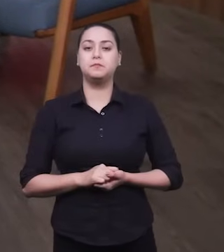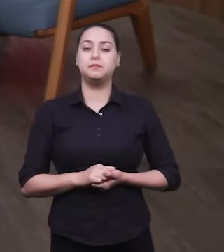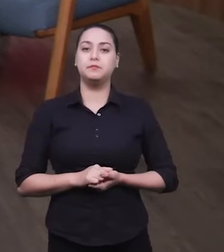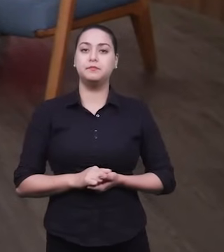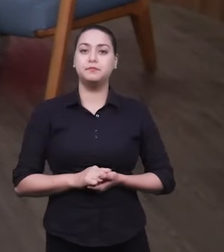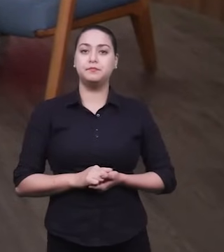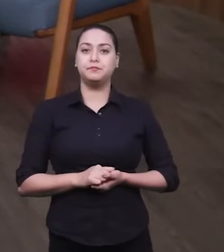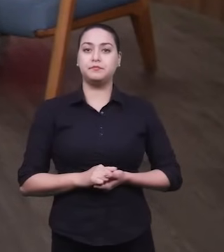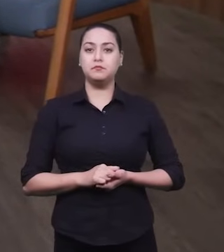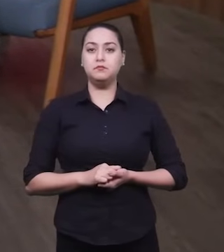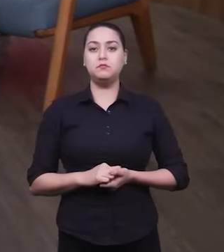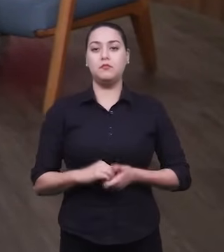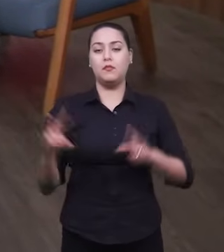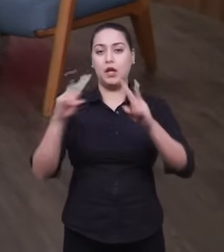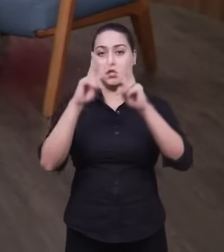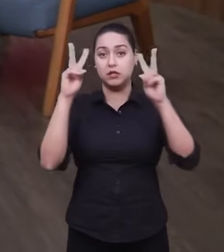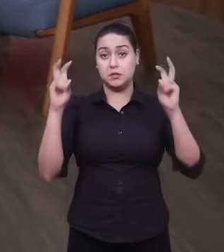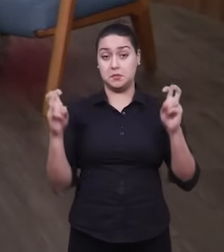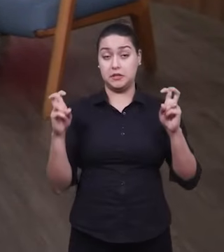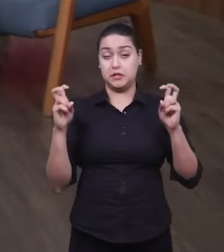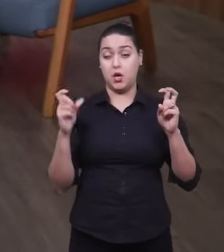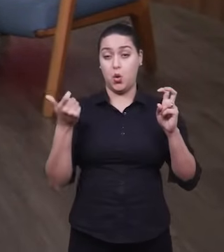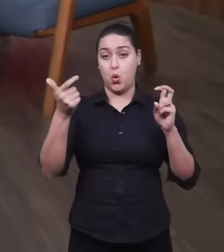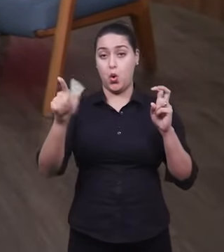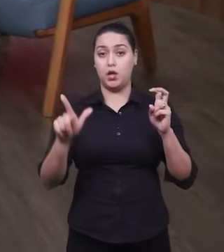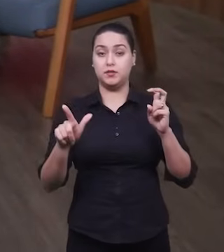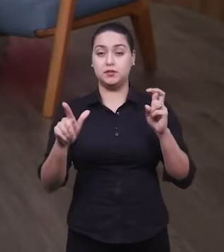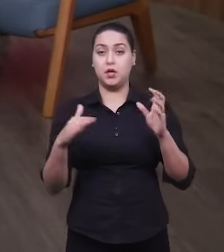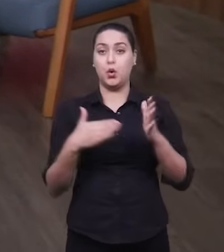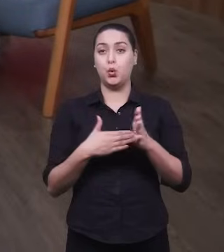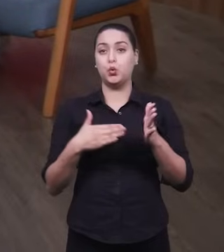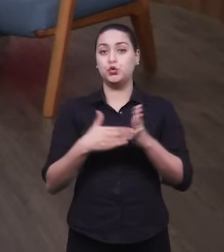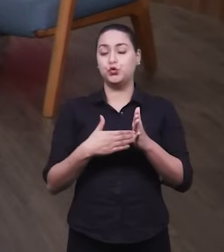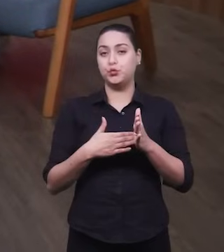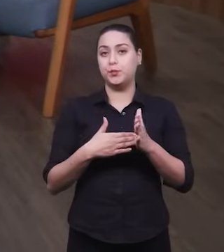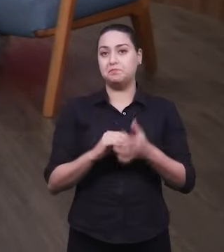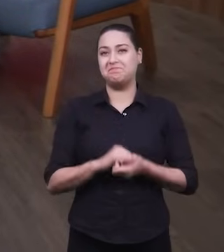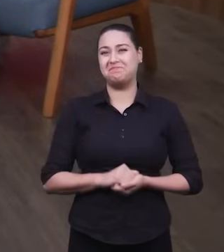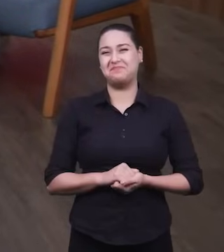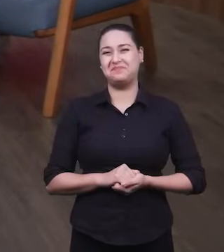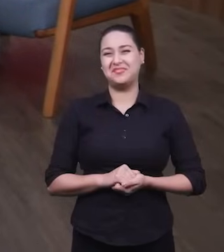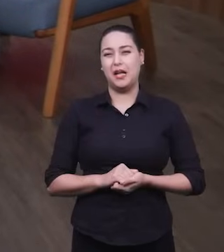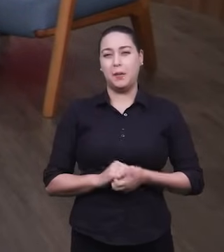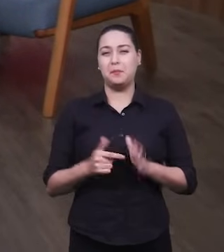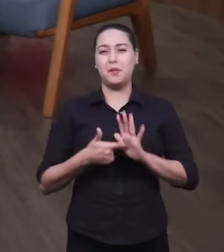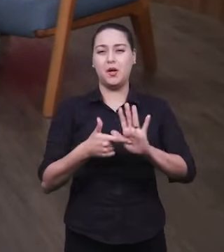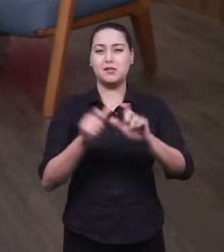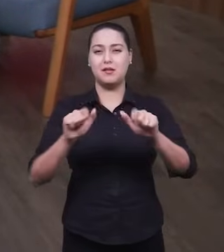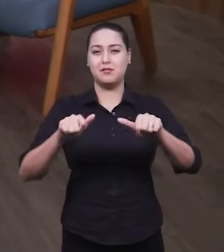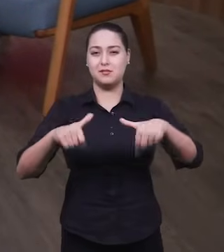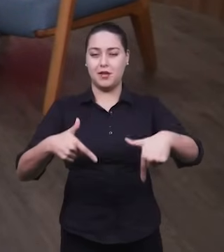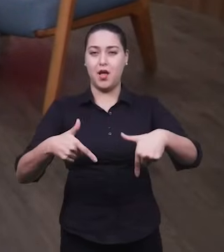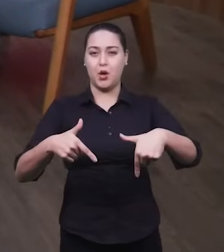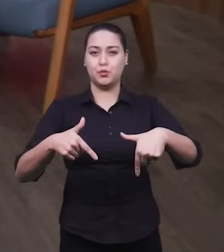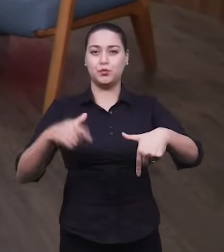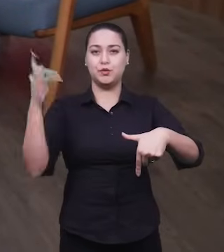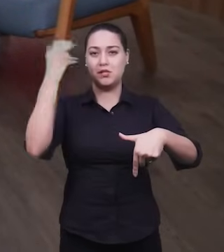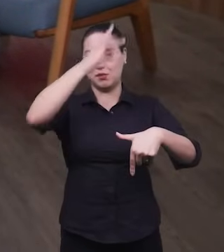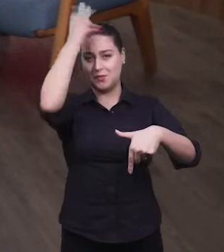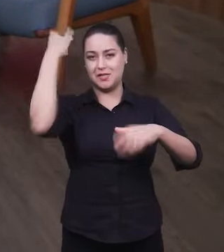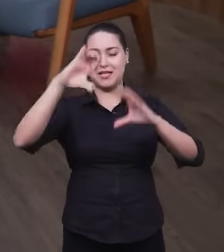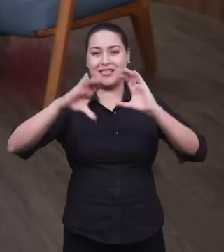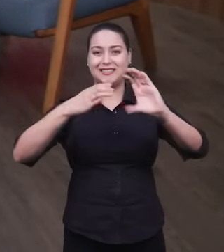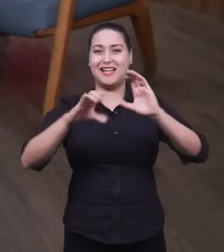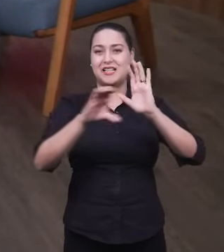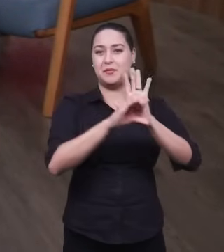ainda uma expressão, ainda a última para o programa de hoje, que fala sobre a ação do Espírito Santo. Em